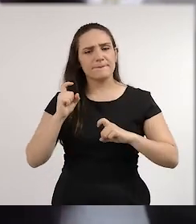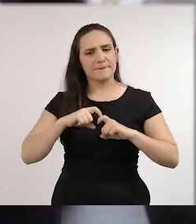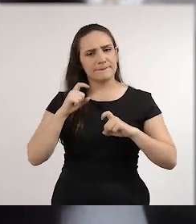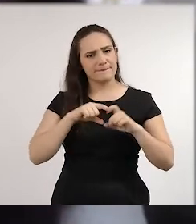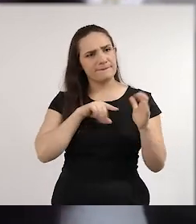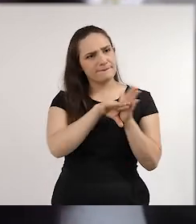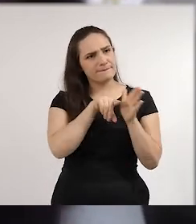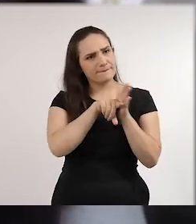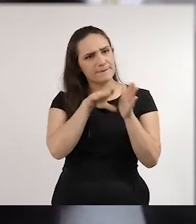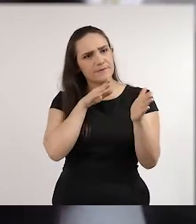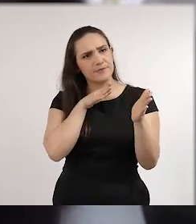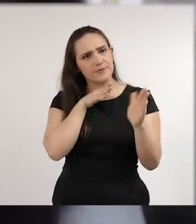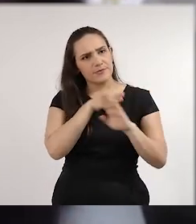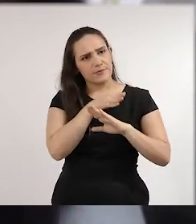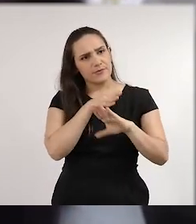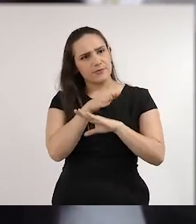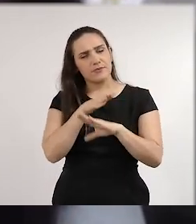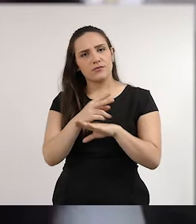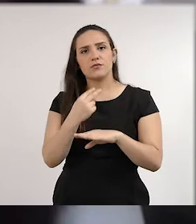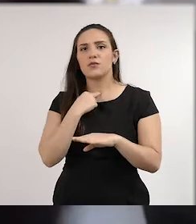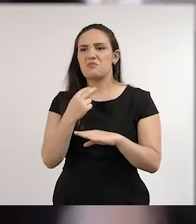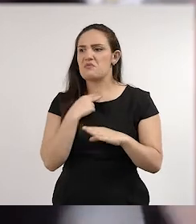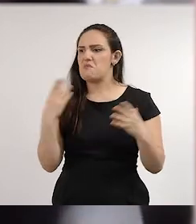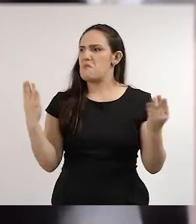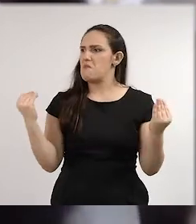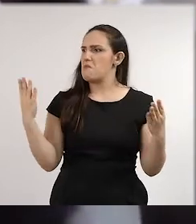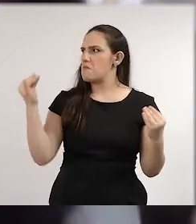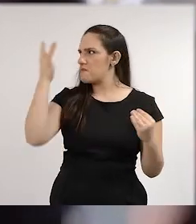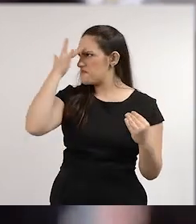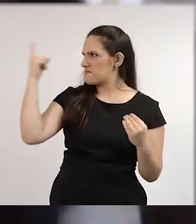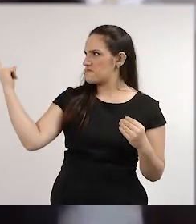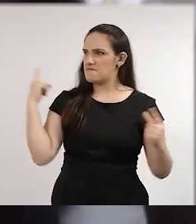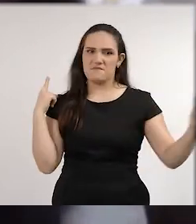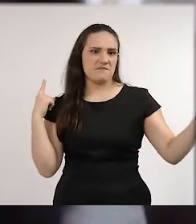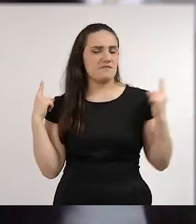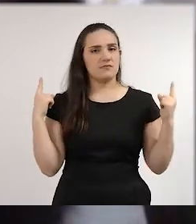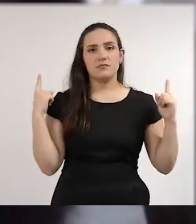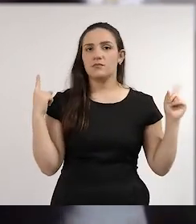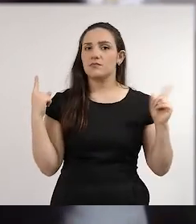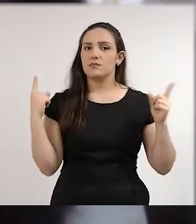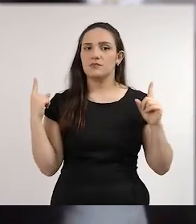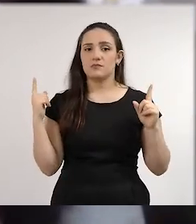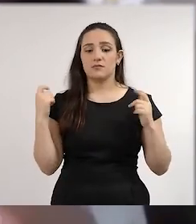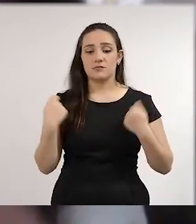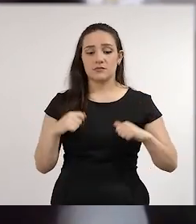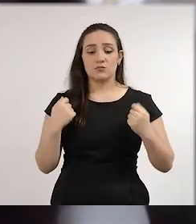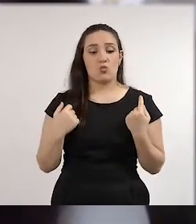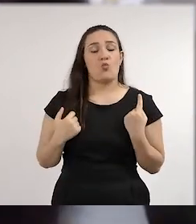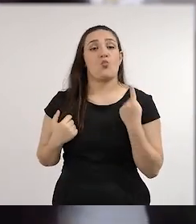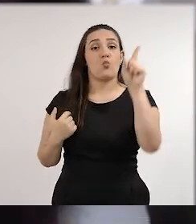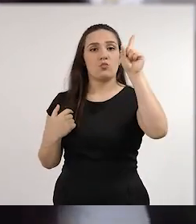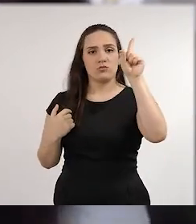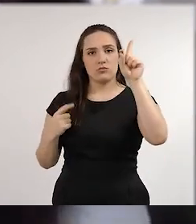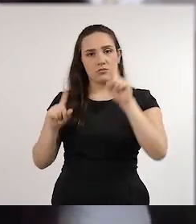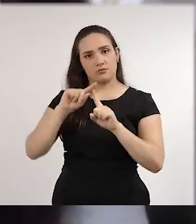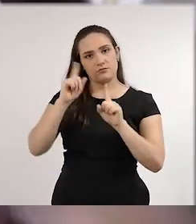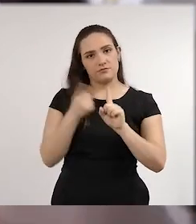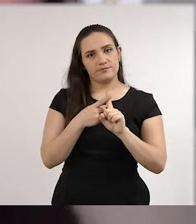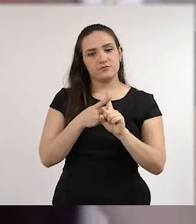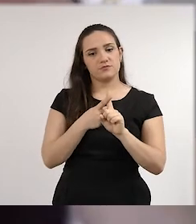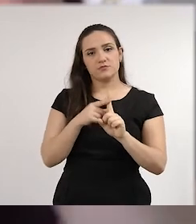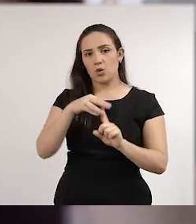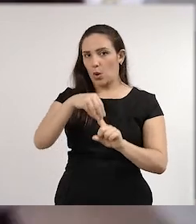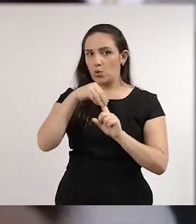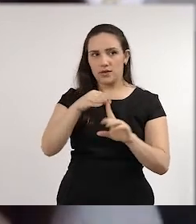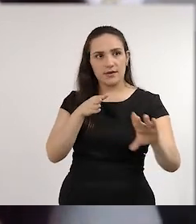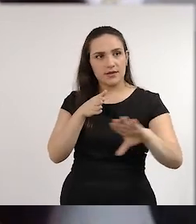saúde, sobrecarregada de gente. Nós temos que ter o horário reservado para aquela gestante. Usar máscara,